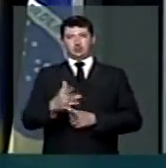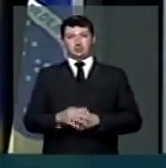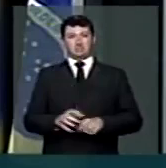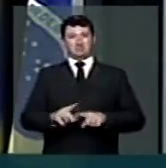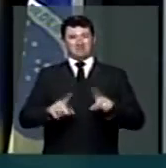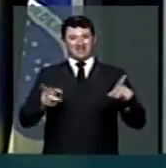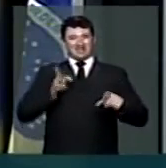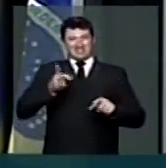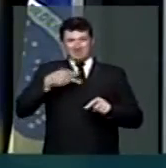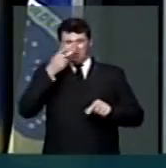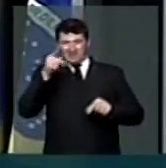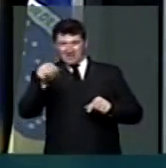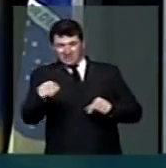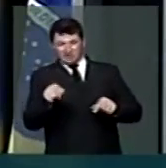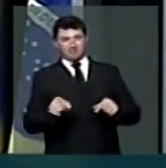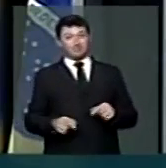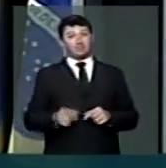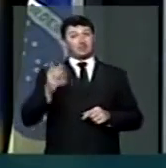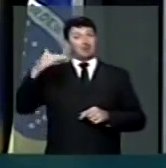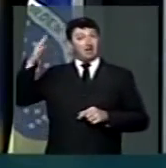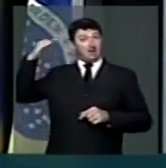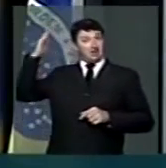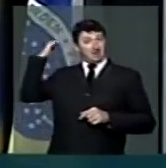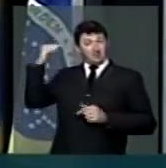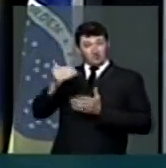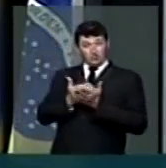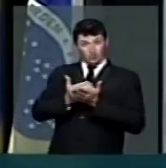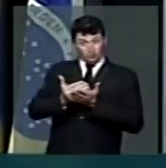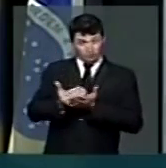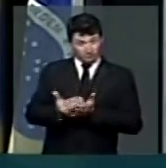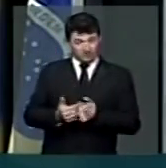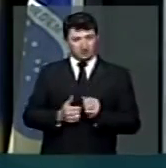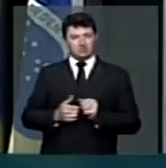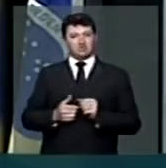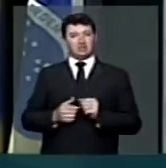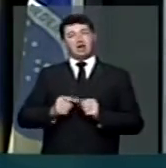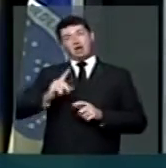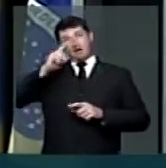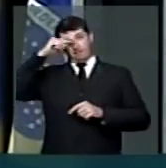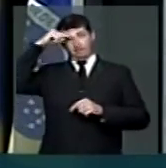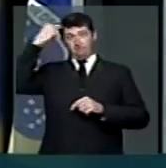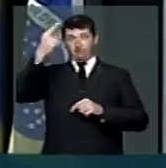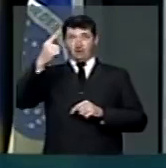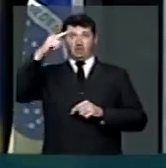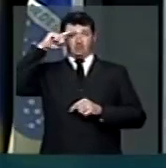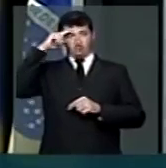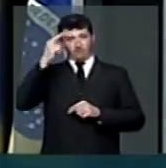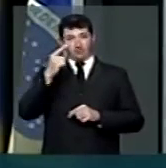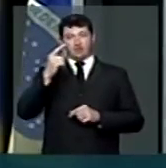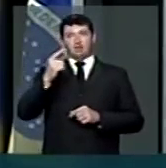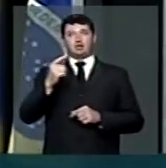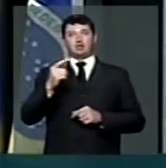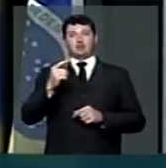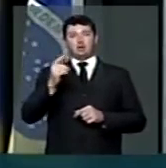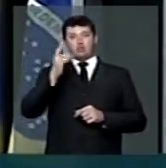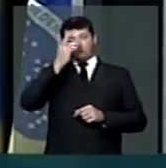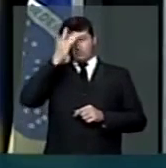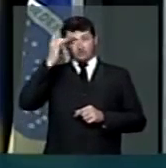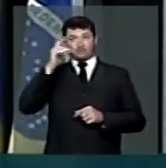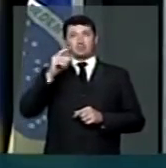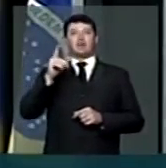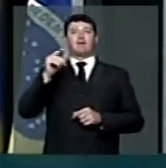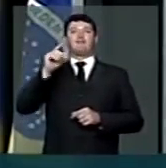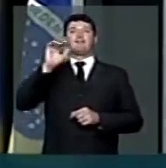se fala sobre isso, já naquela época do início do julgamento, inventaram uma figura de mensalão